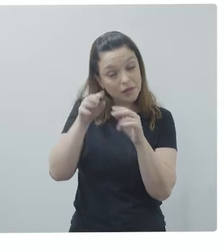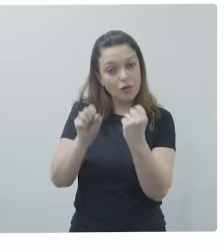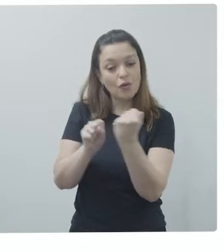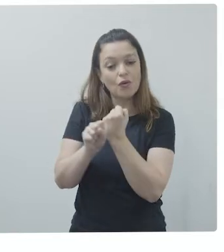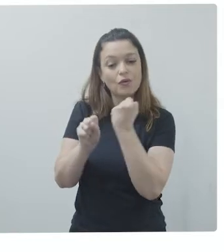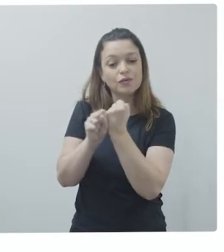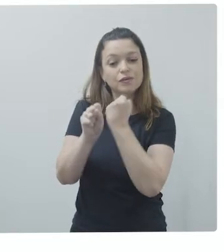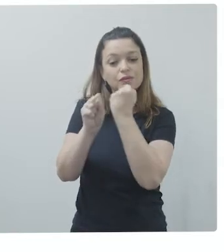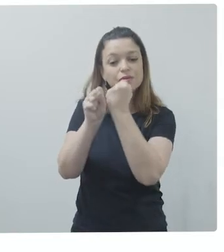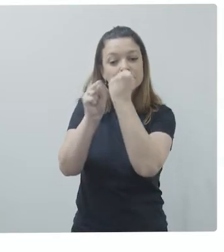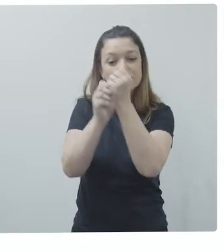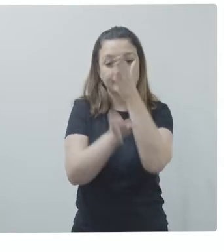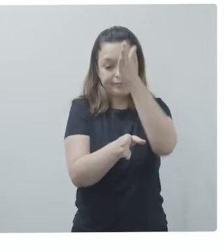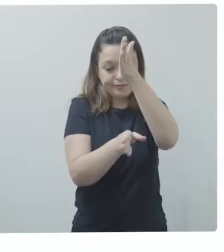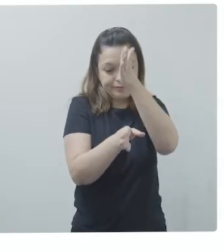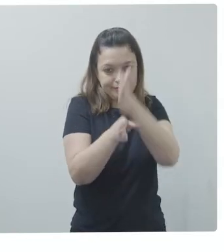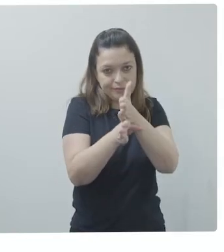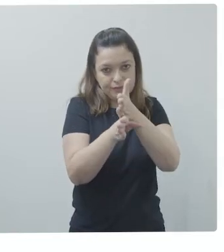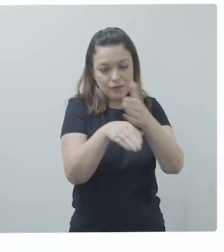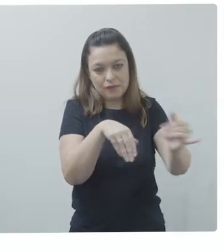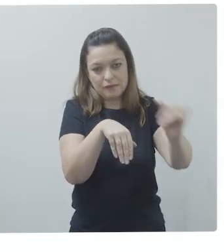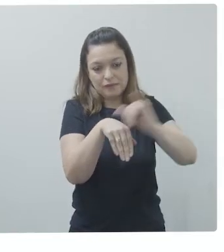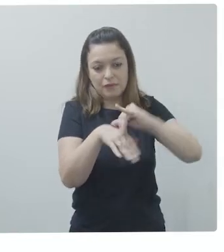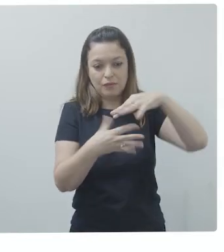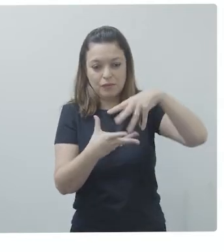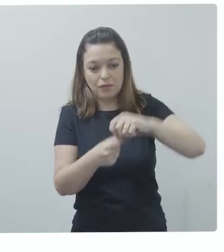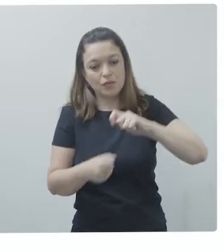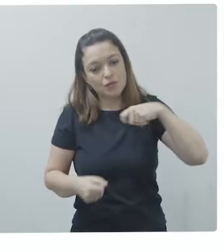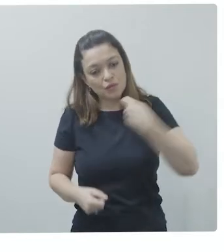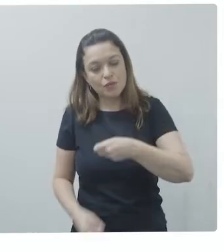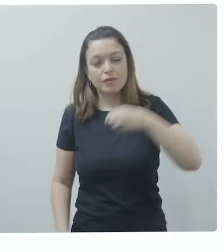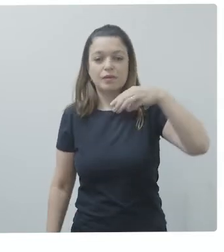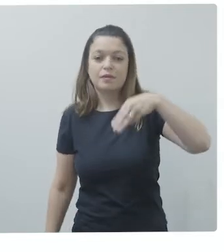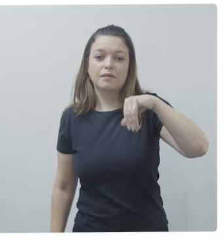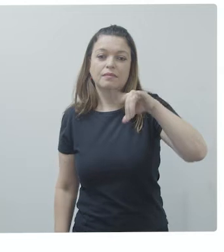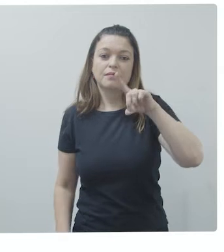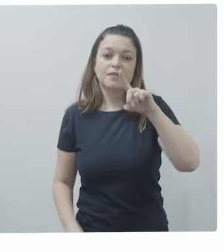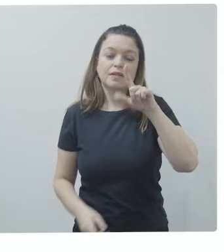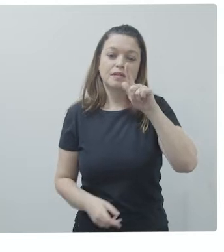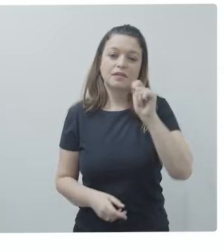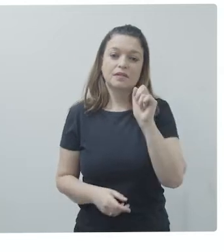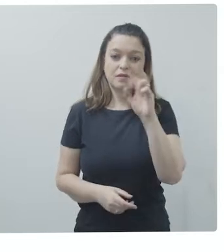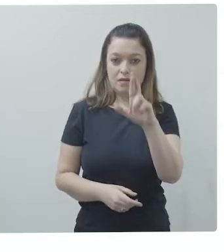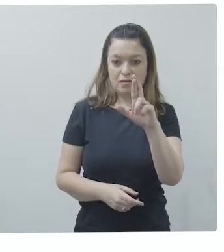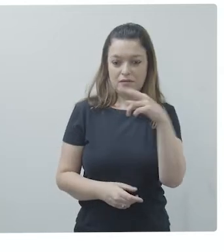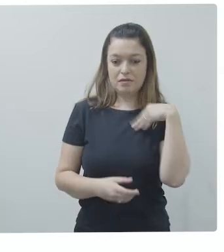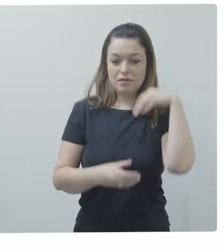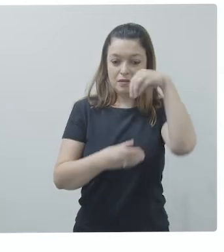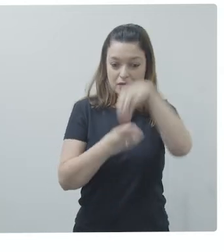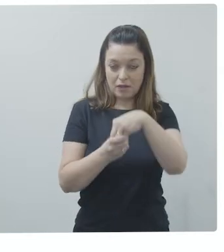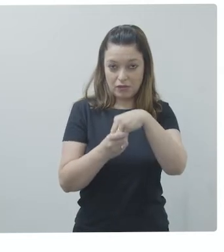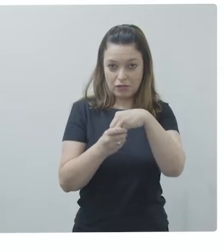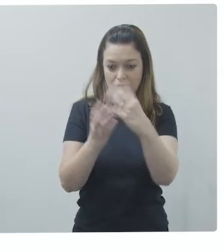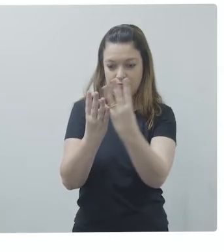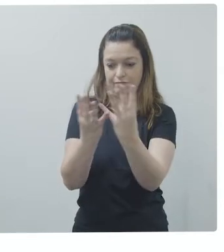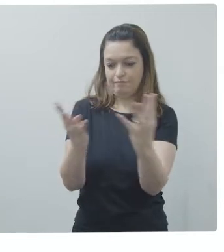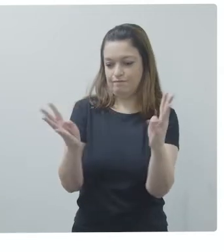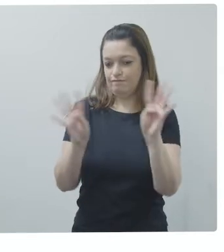parte central do mundo. Eles batizaram de Midgard, tudo o que havia dentro desse muro.